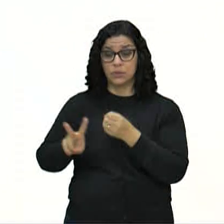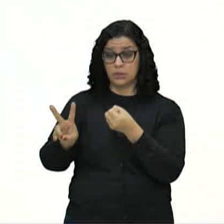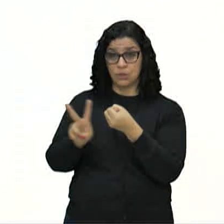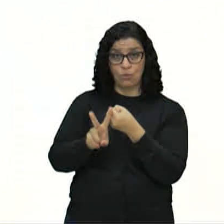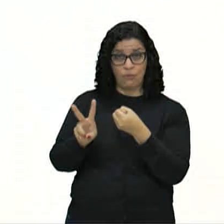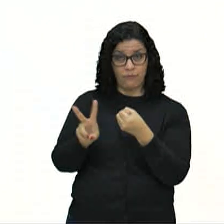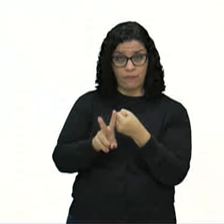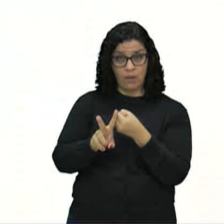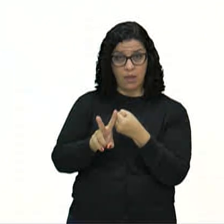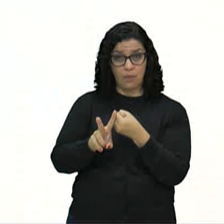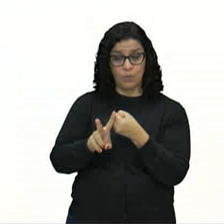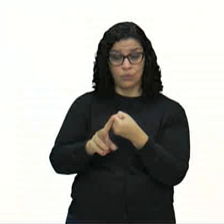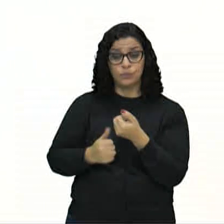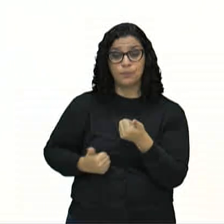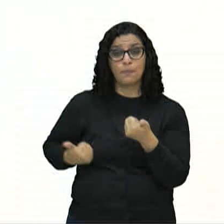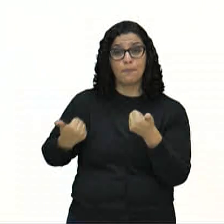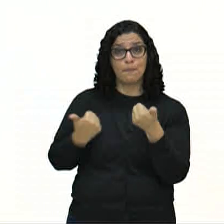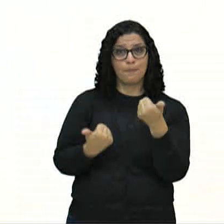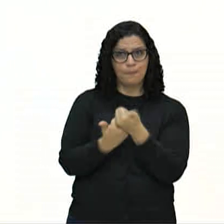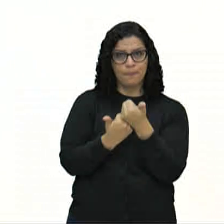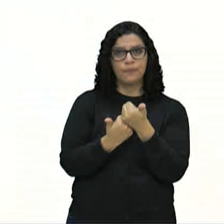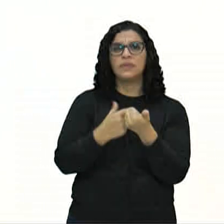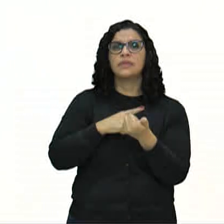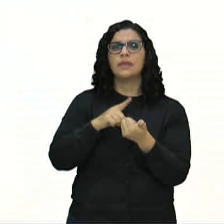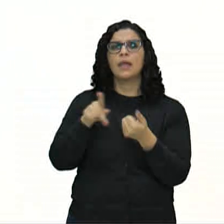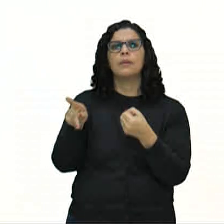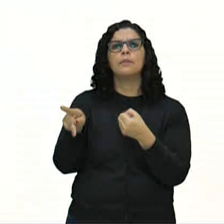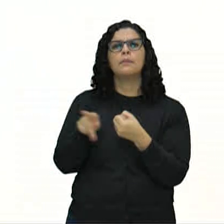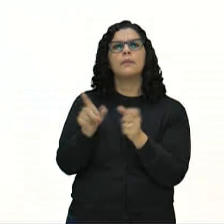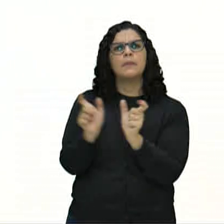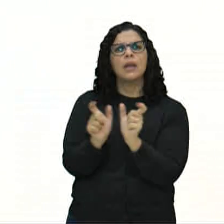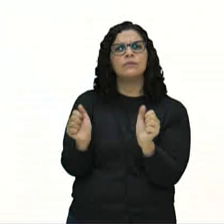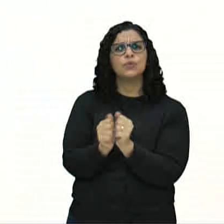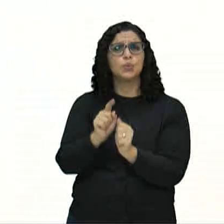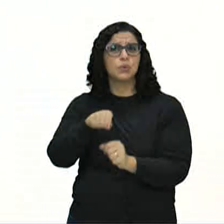verbo, ele vem seguido de preposição ou não?